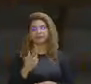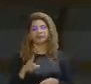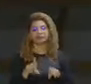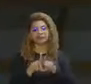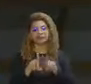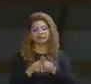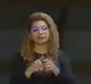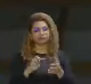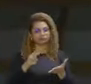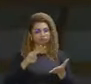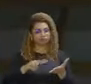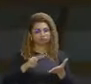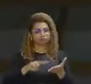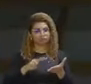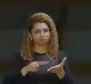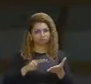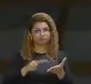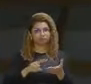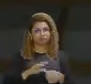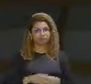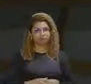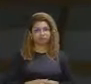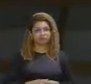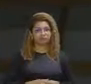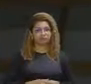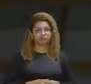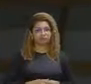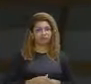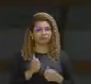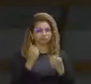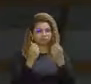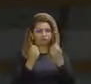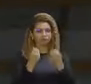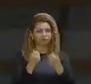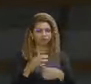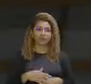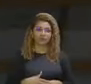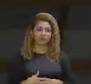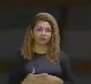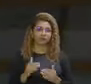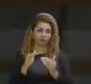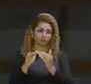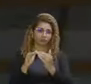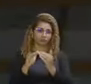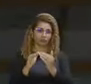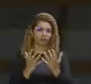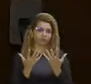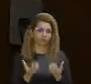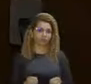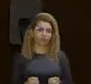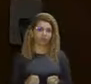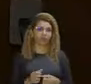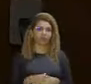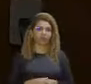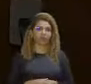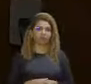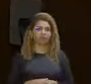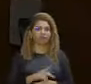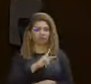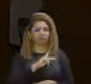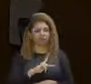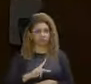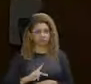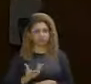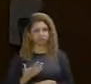presidente. Senhora procuradora. Reitero os termos do parecer, excelência. Pode prosseguir. Obrigado, senhor